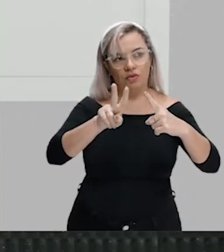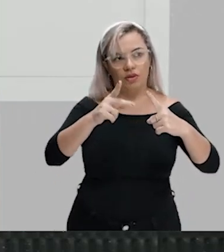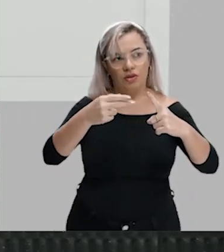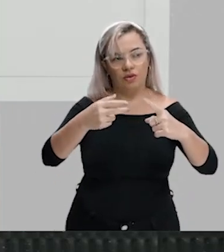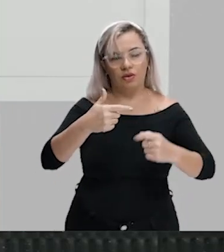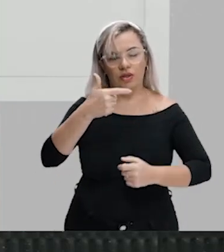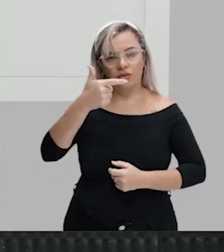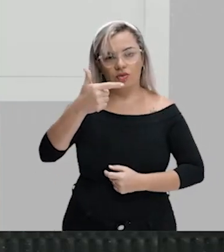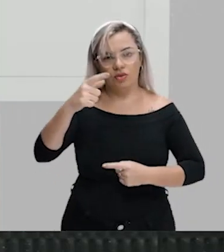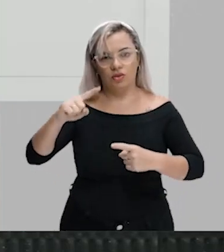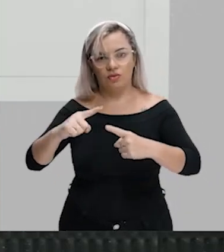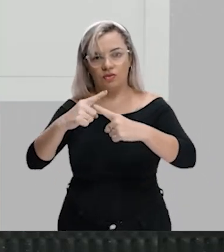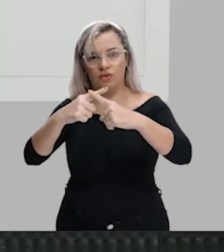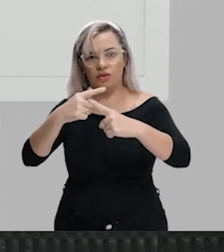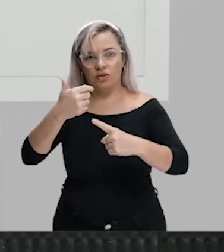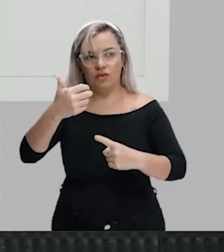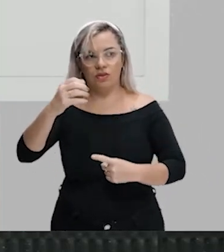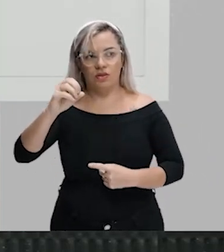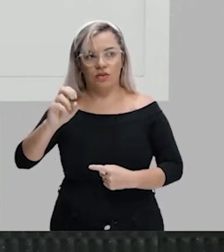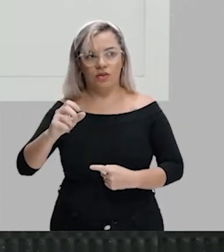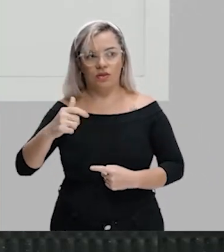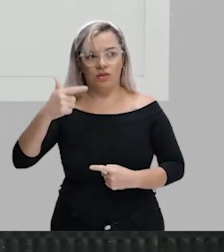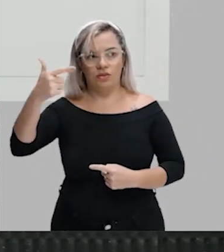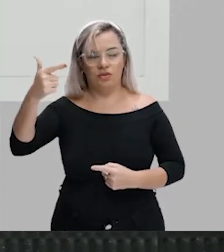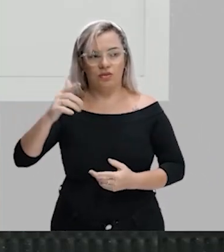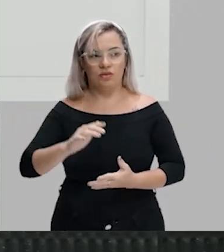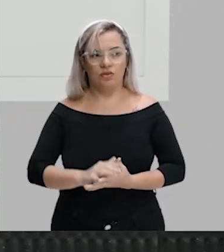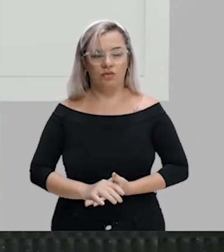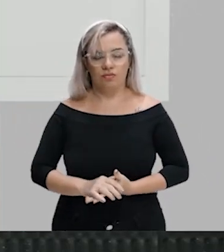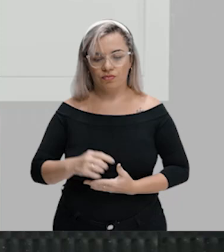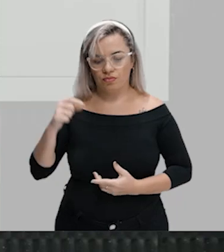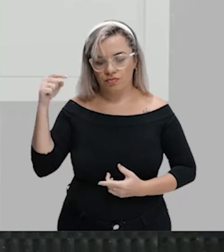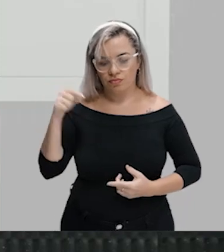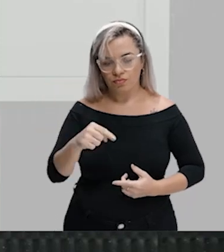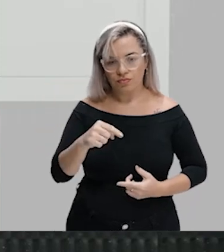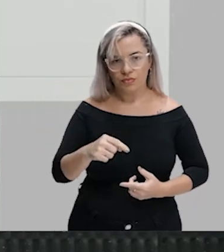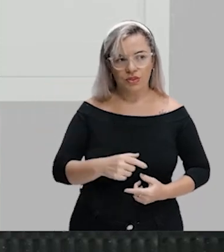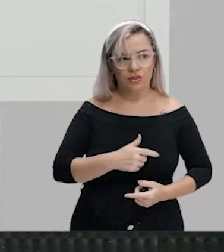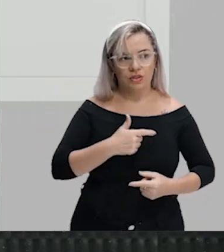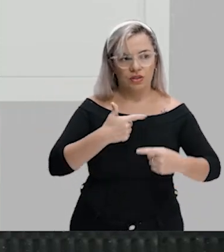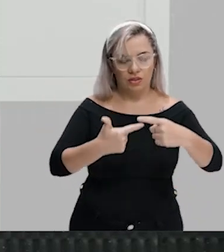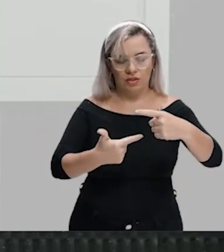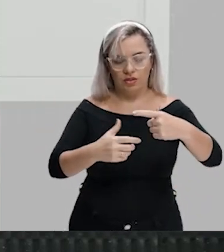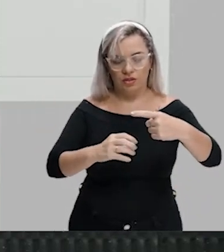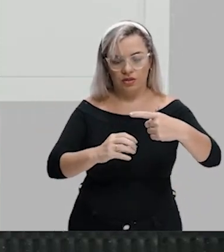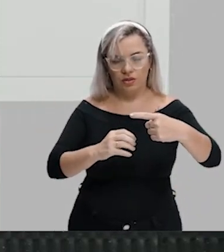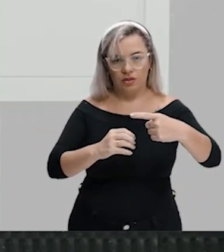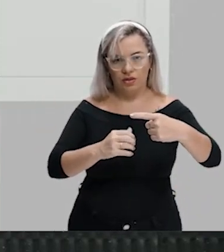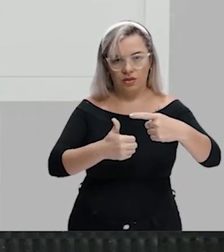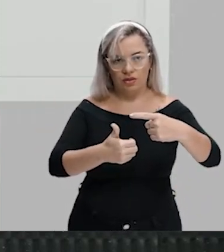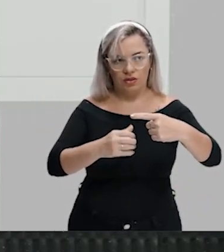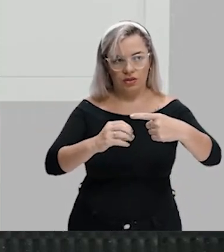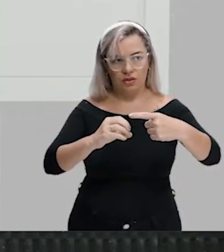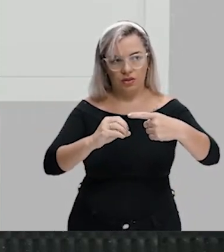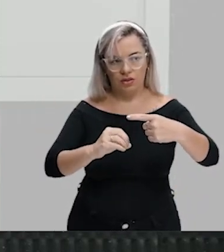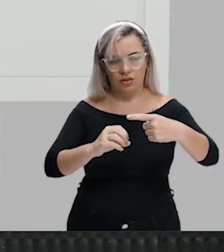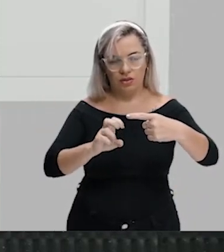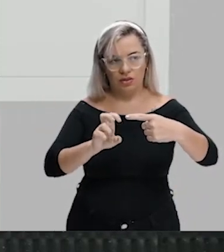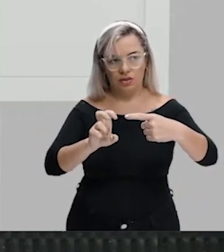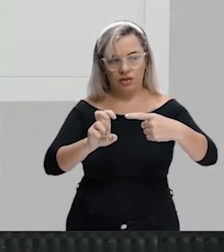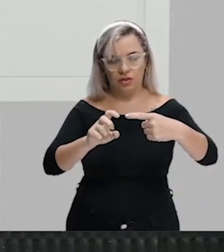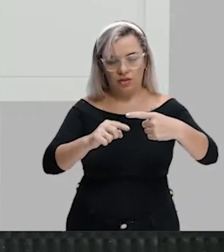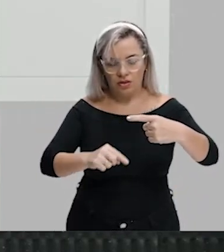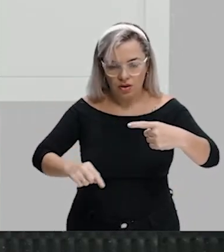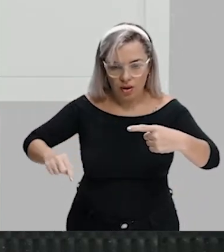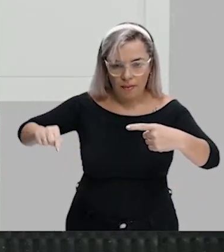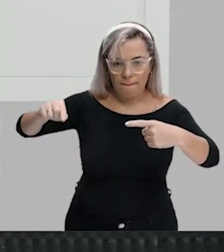10 à quinta está embaixo, Ele passa para cima, vai para cima, para o numerador, com o